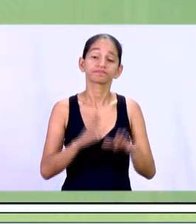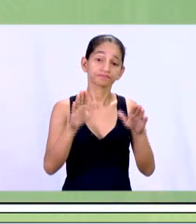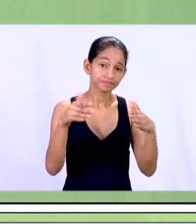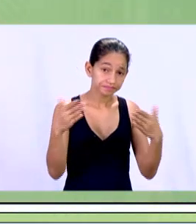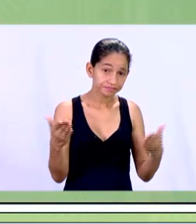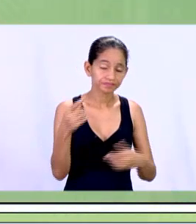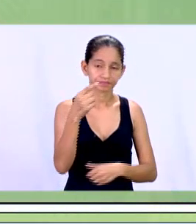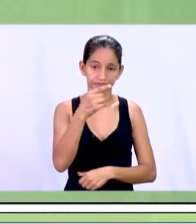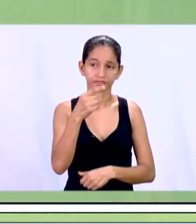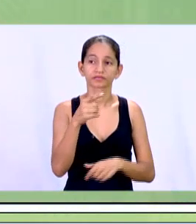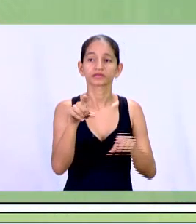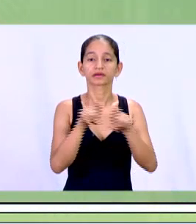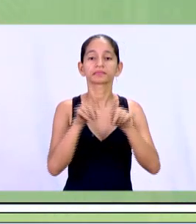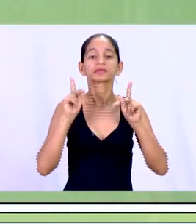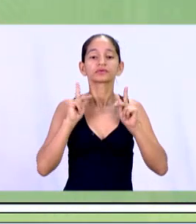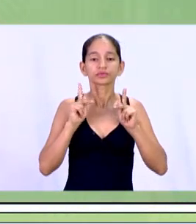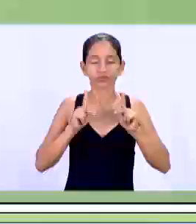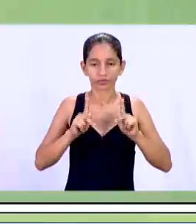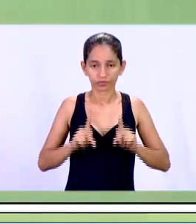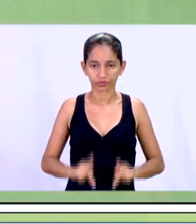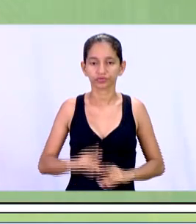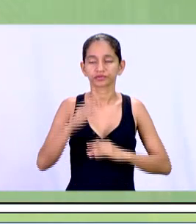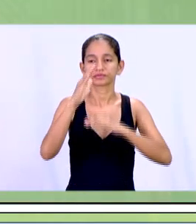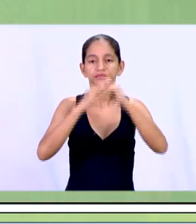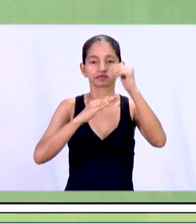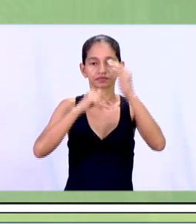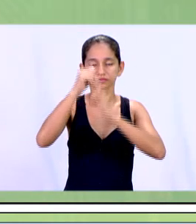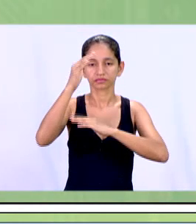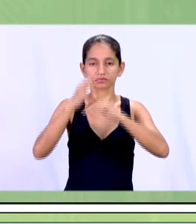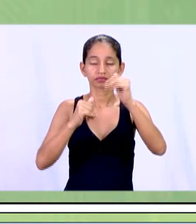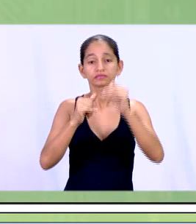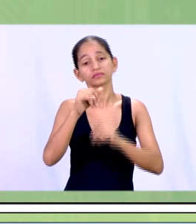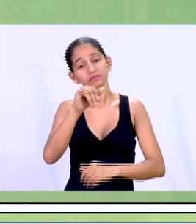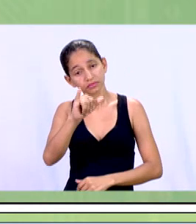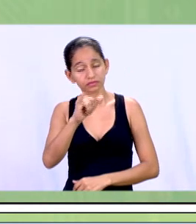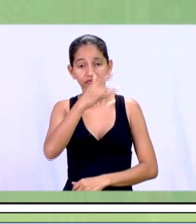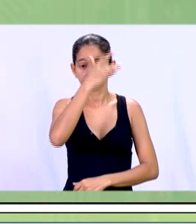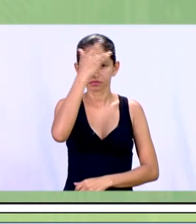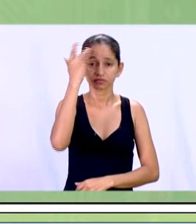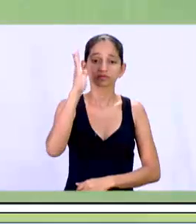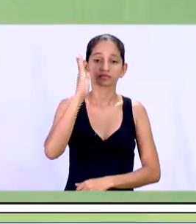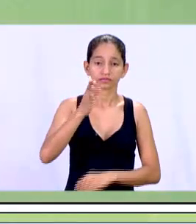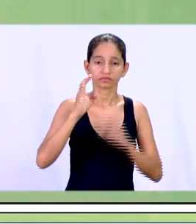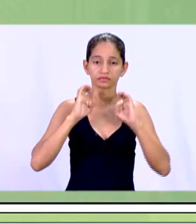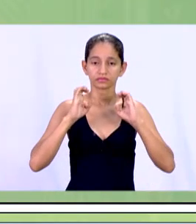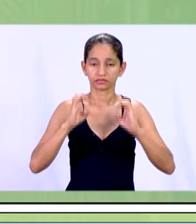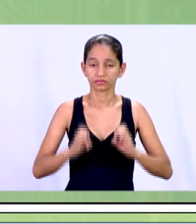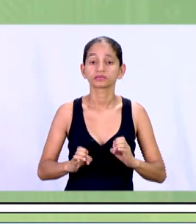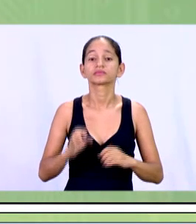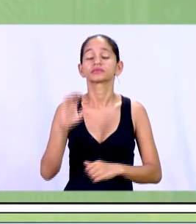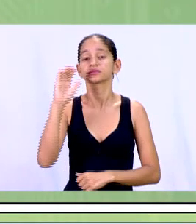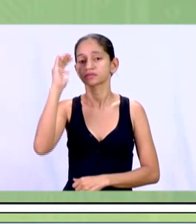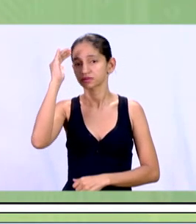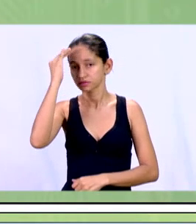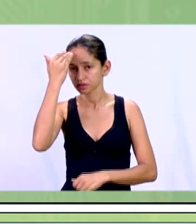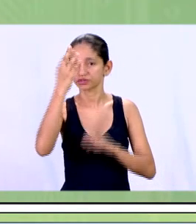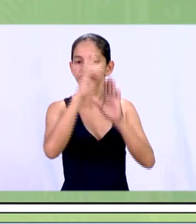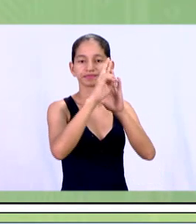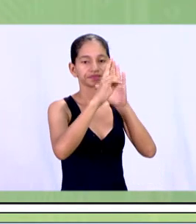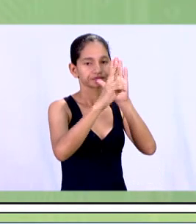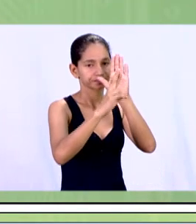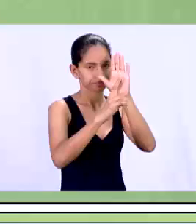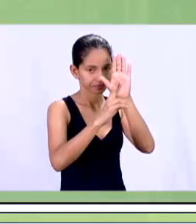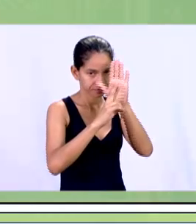Então, essa postura do profissional, né, enquanto sujeito ético, que é capaz de compreender as normas,